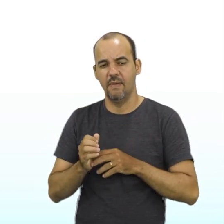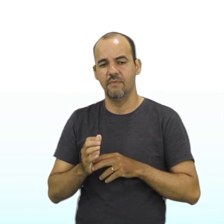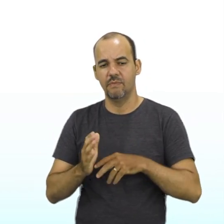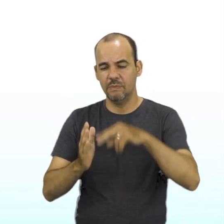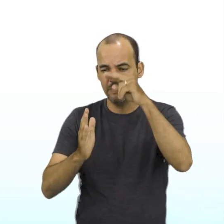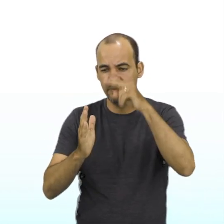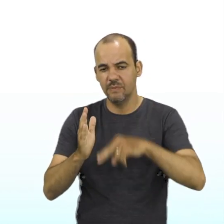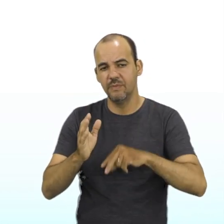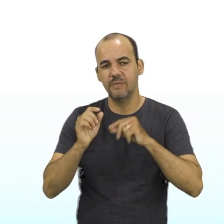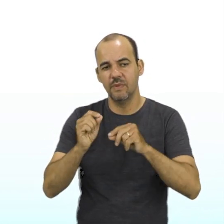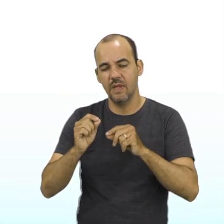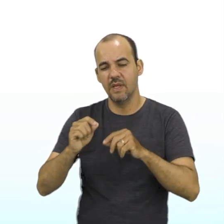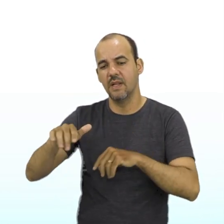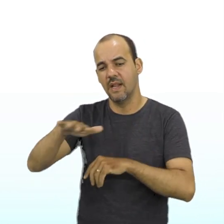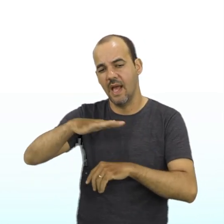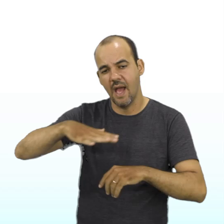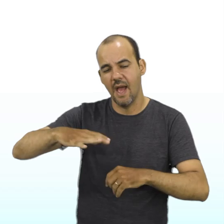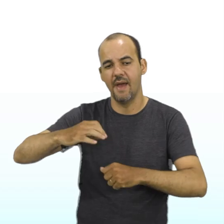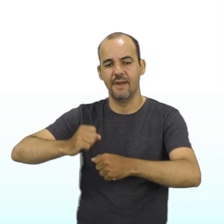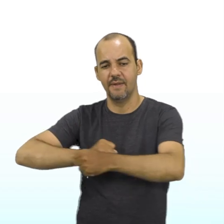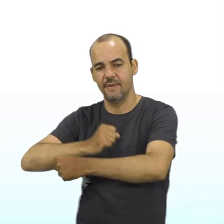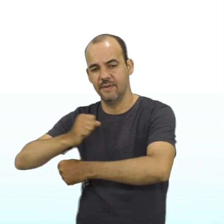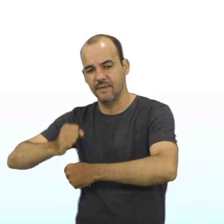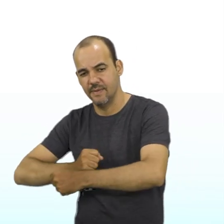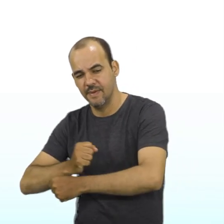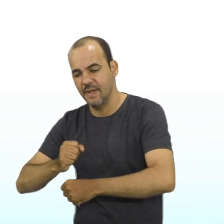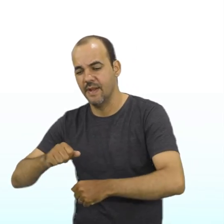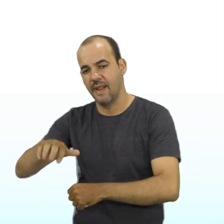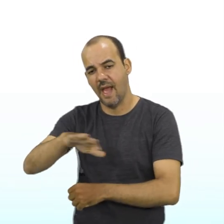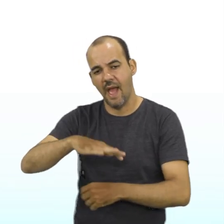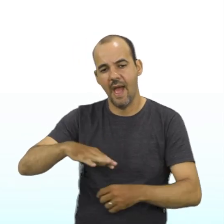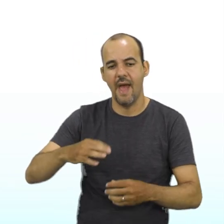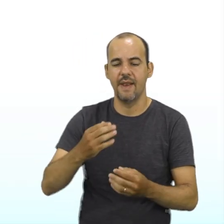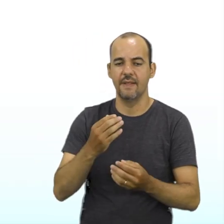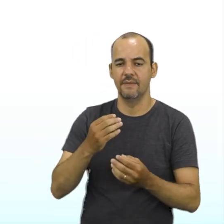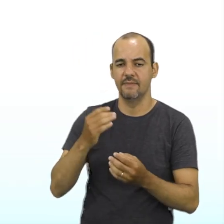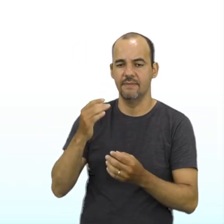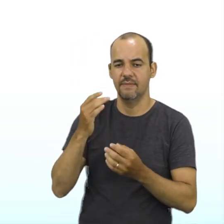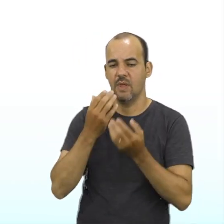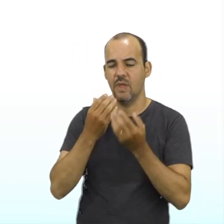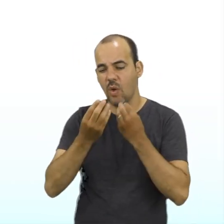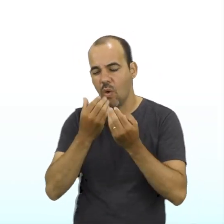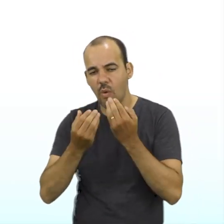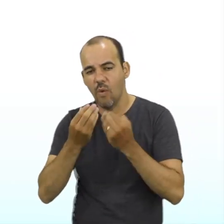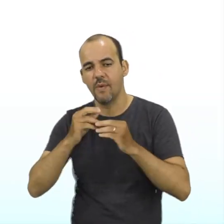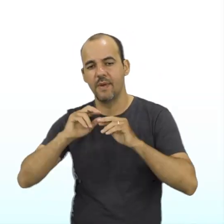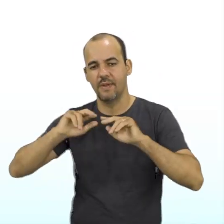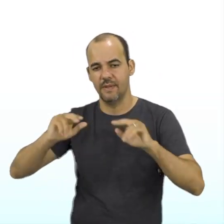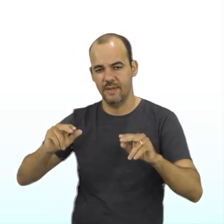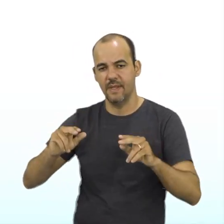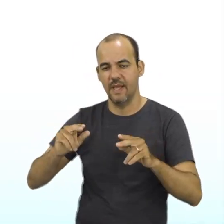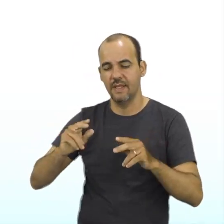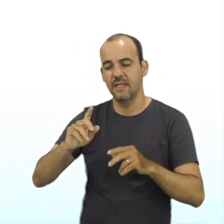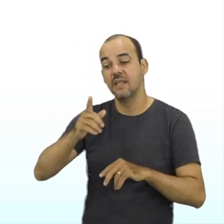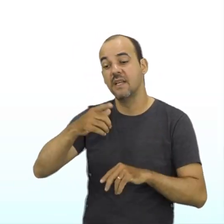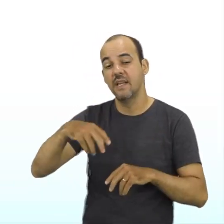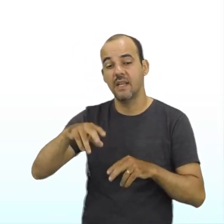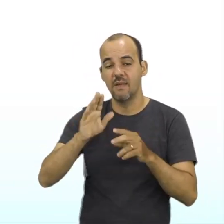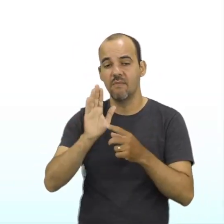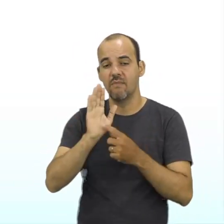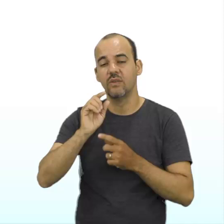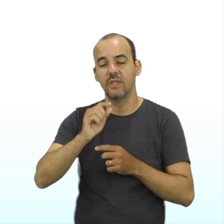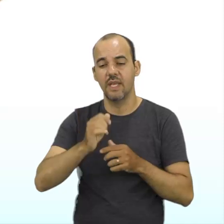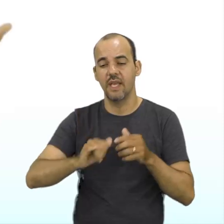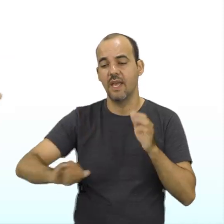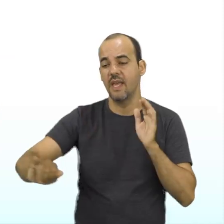ele fala de gastronomia, fala de culinária, mas ele diz assim, será identidade. Ele está